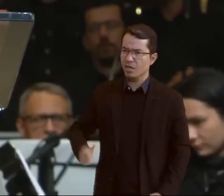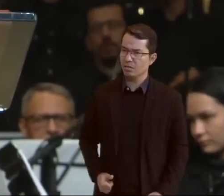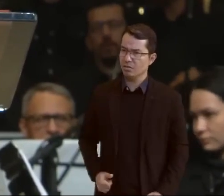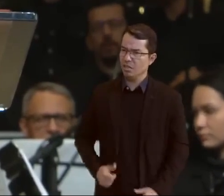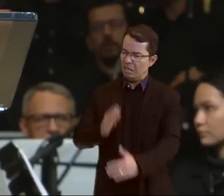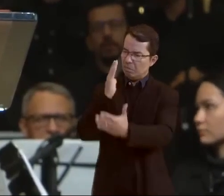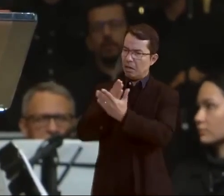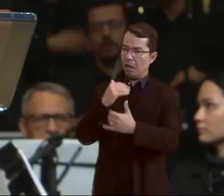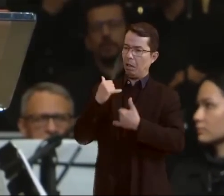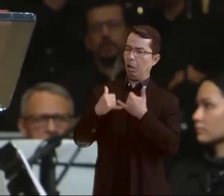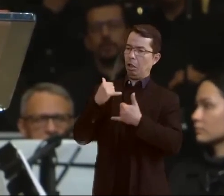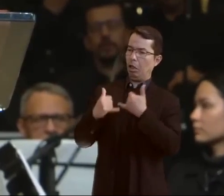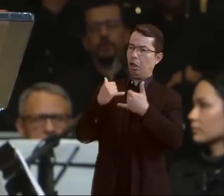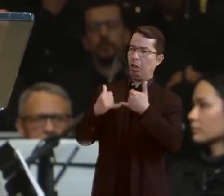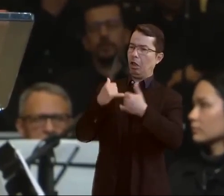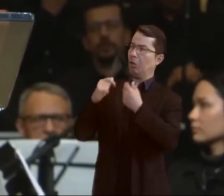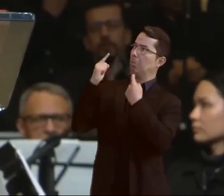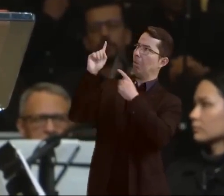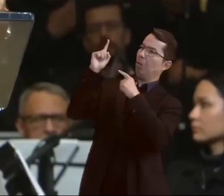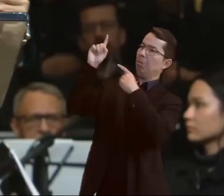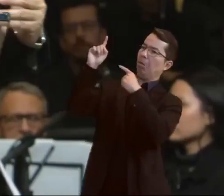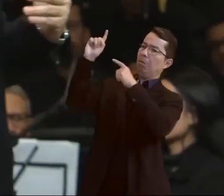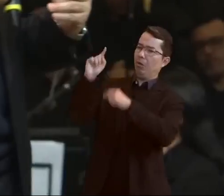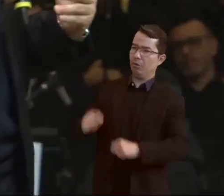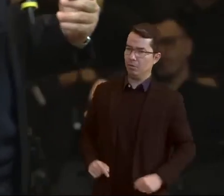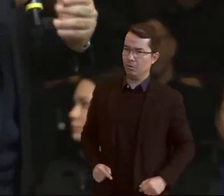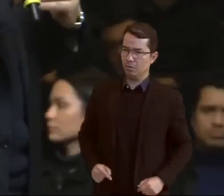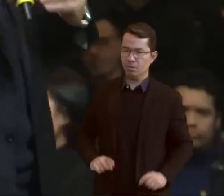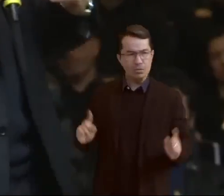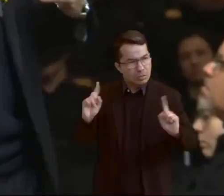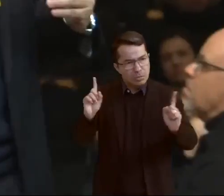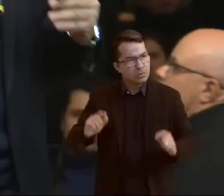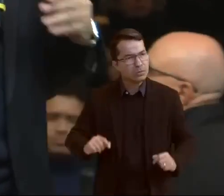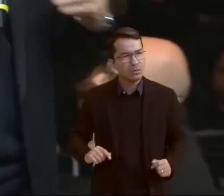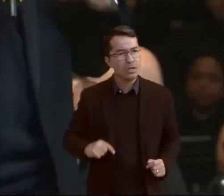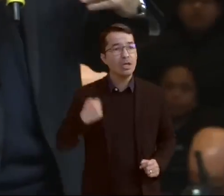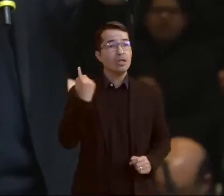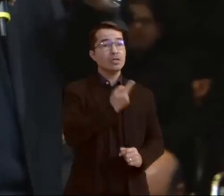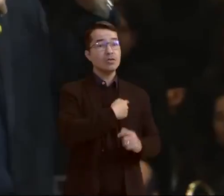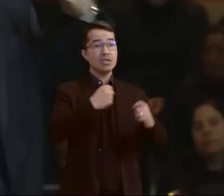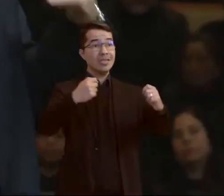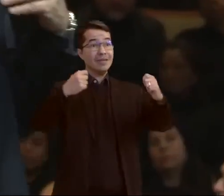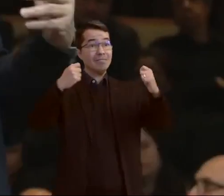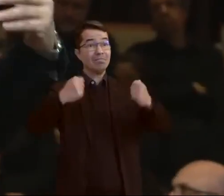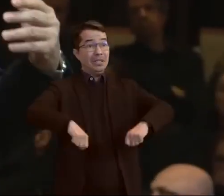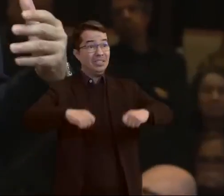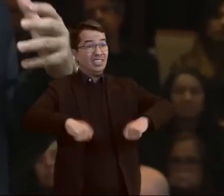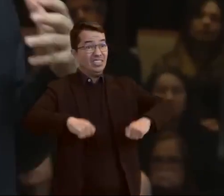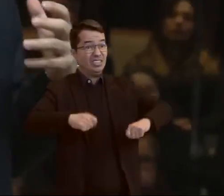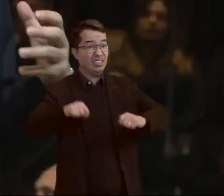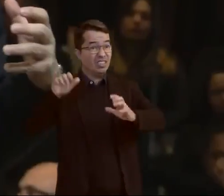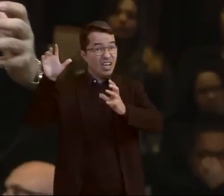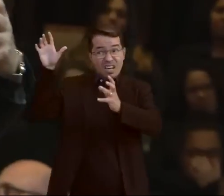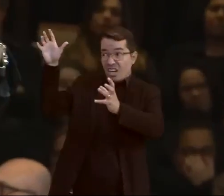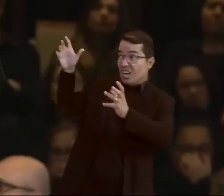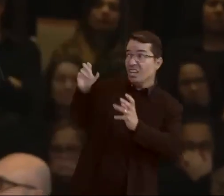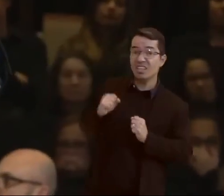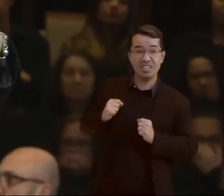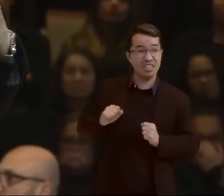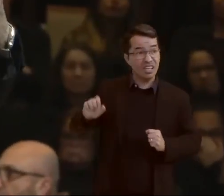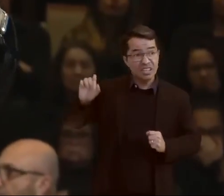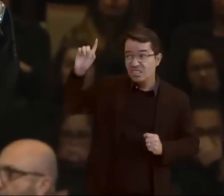que o Senhor tem preparado para nós. Quando a gente não é capaz de dar esses passos de fé assim,